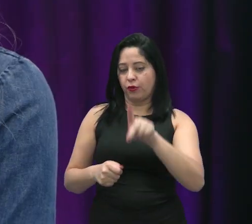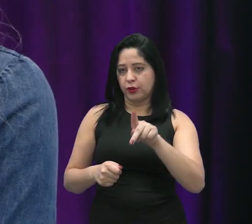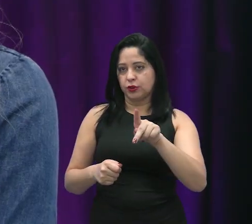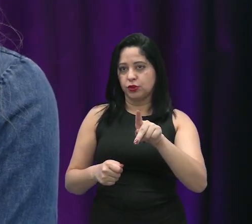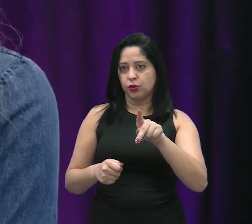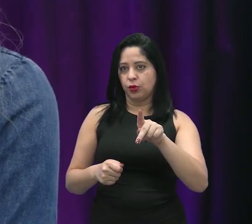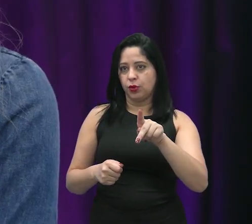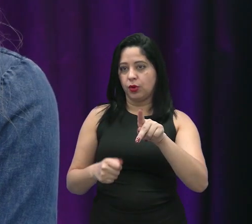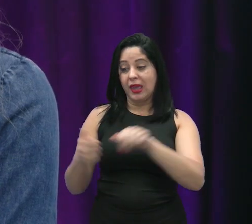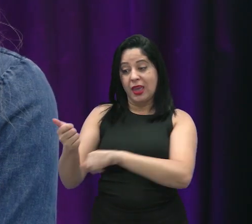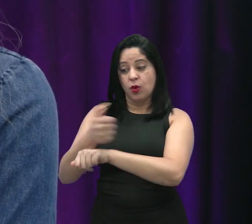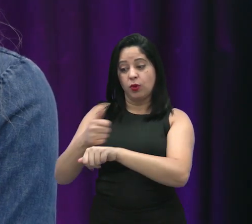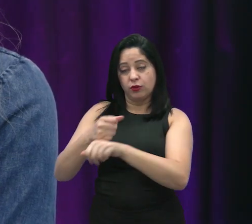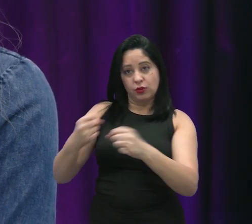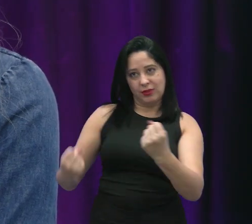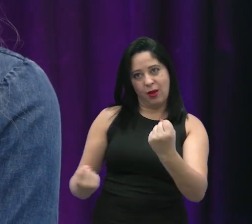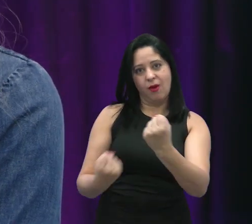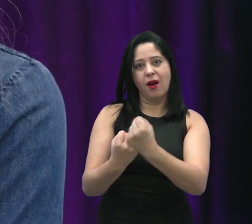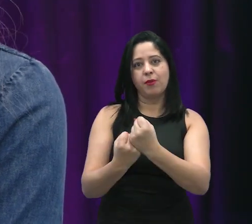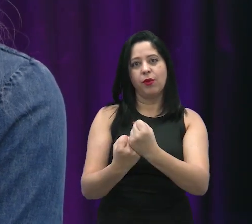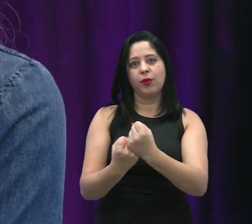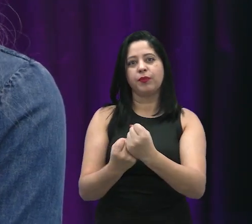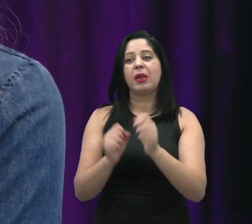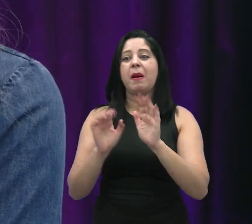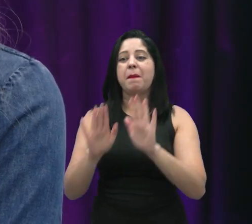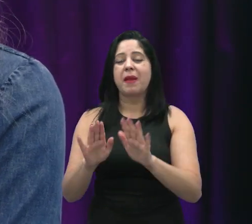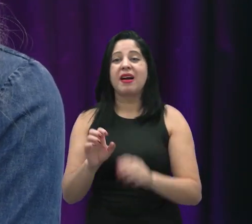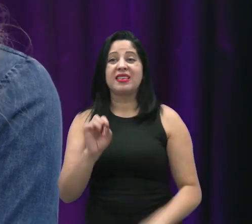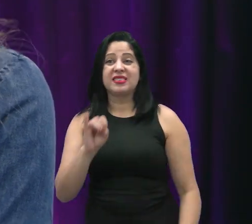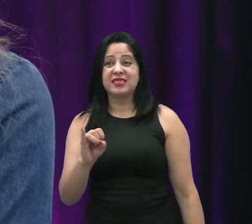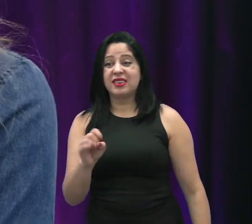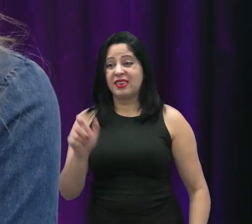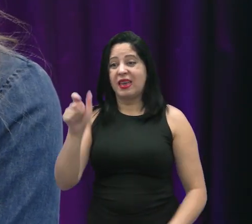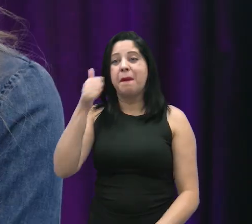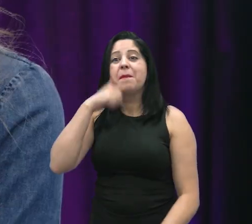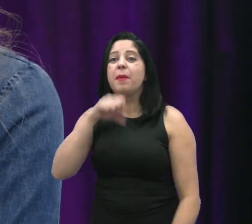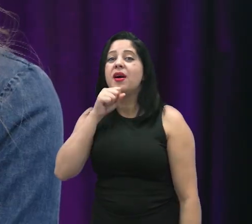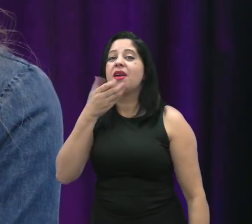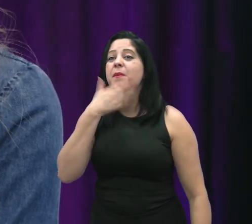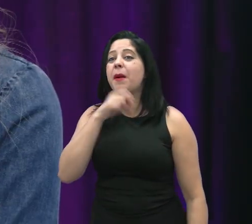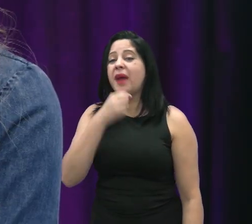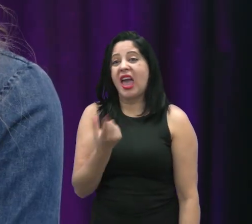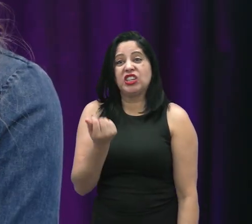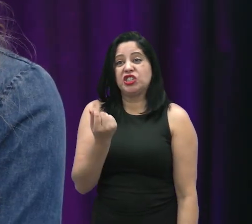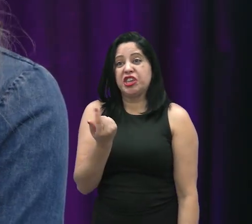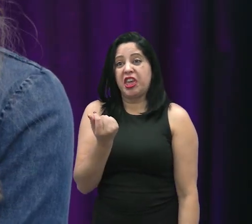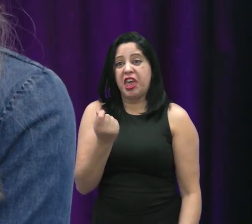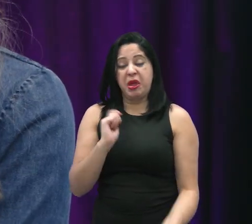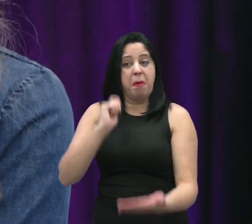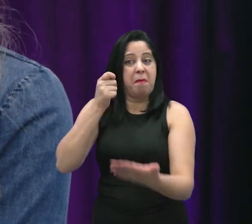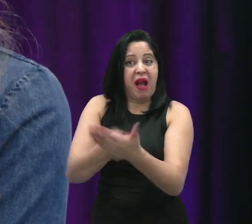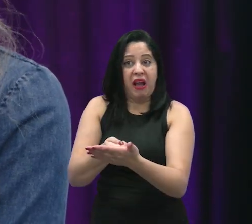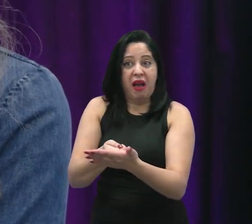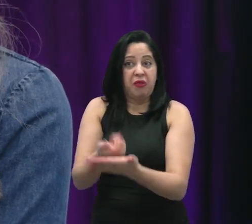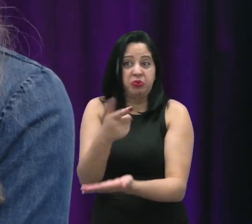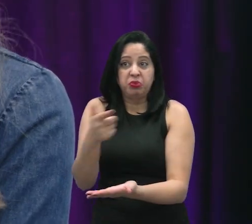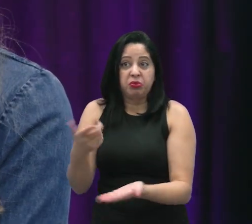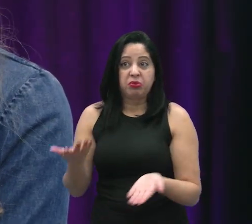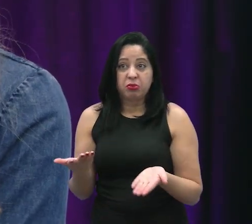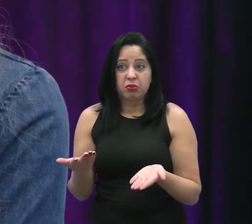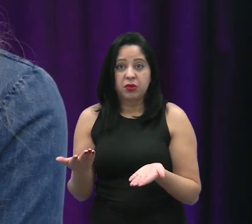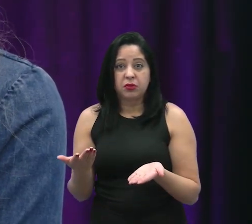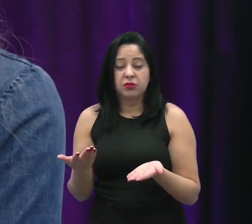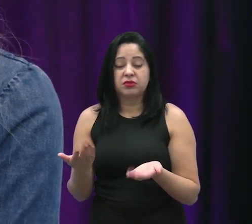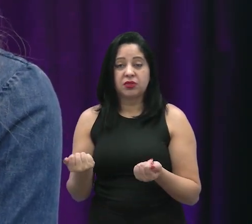né? Então, por exemplo, o que o pai pode fazer se ele tem limitações financeiras e não consegue contratar, por exemplo, um